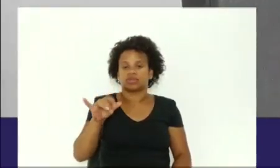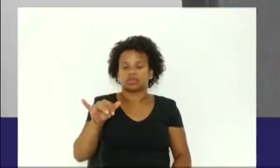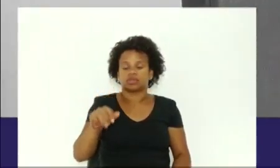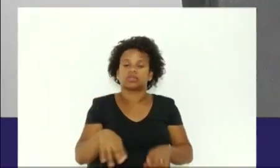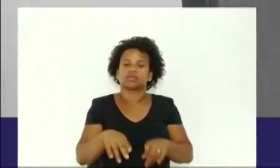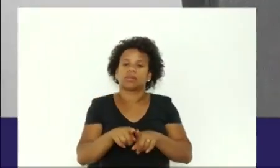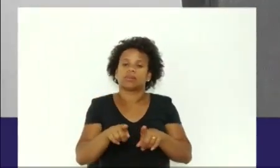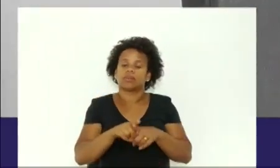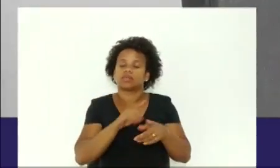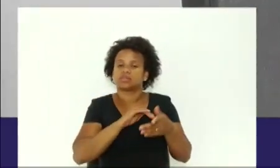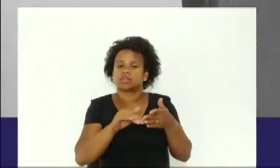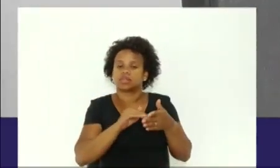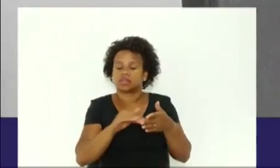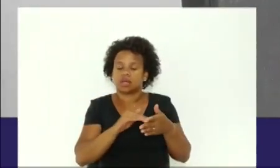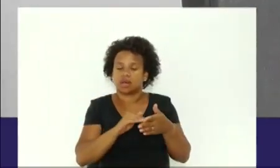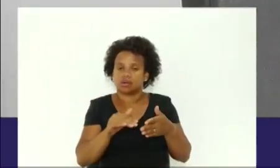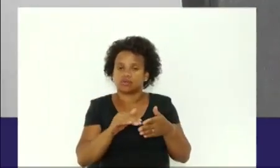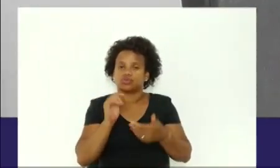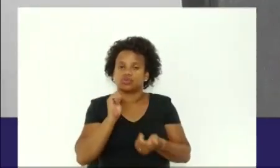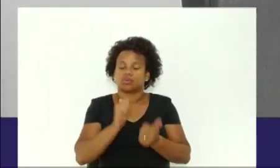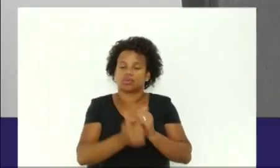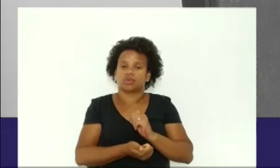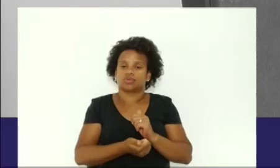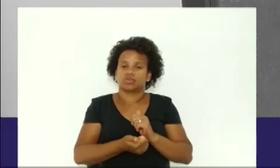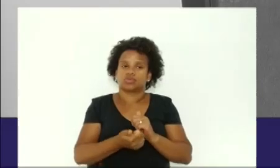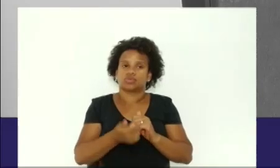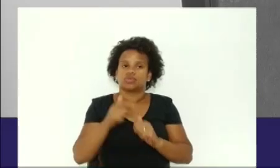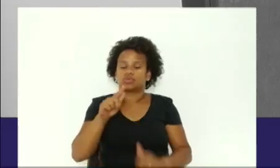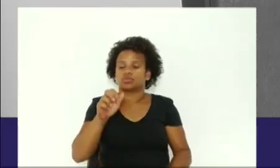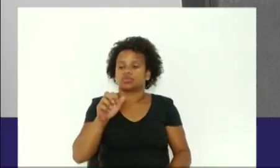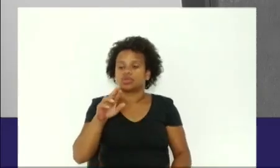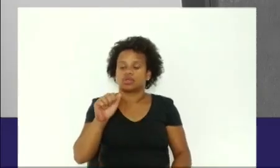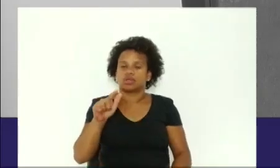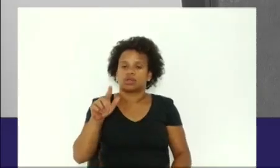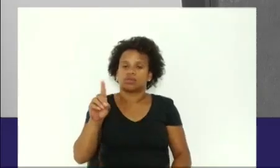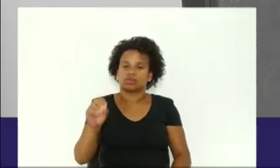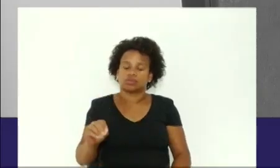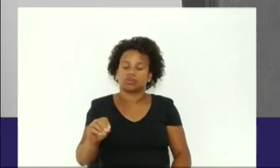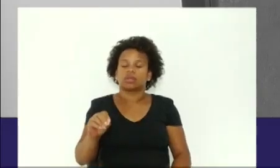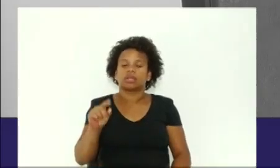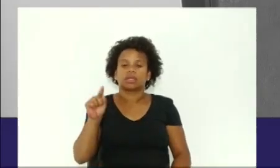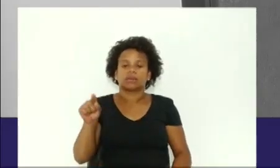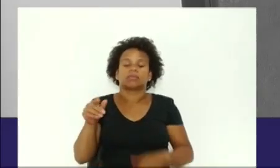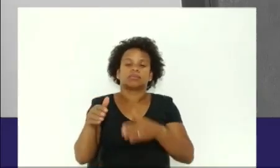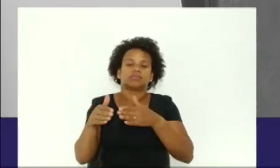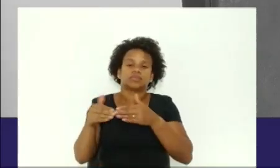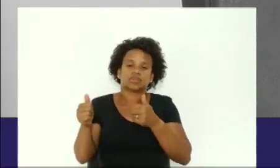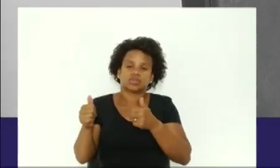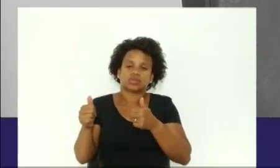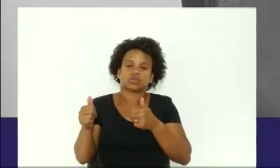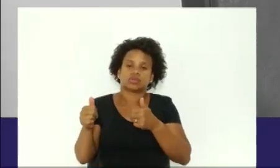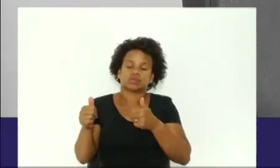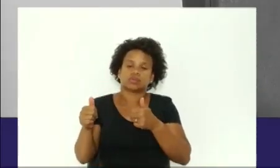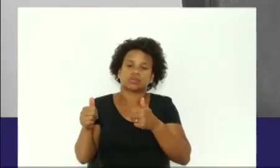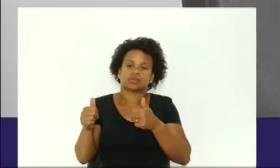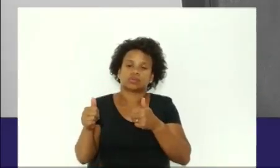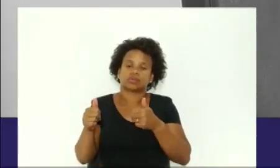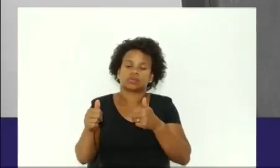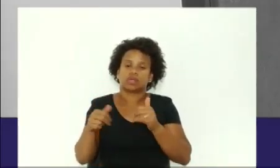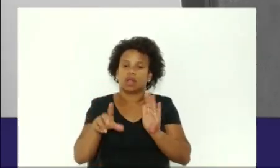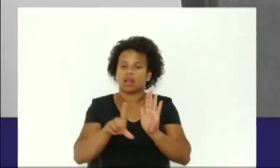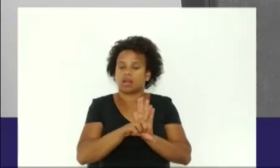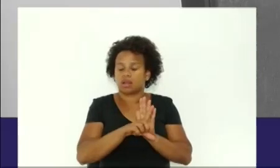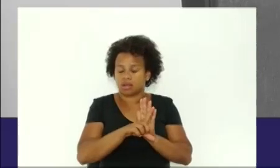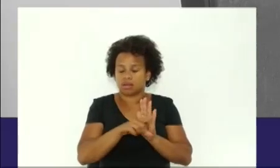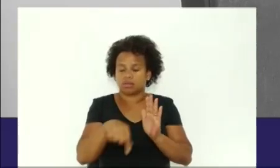e Promoção da Qualidade de Vida, Geraldo Pupo da Silveira, solicitando, nos termos da lei orgânica do